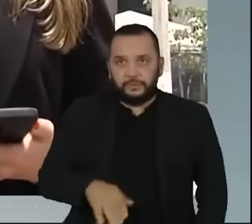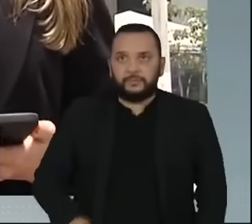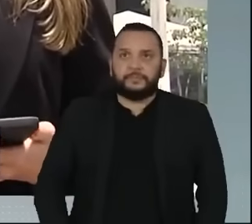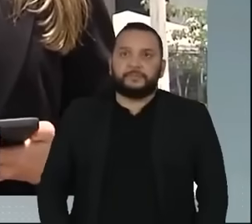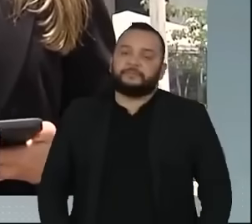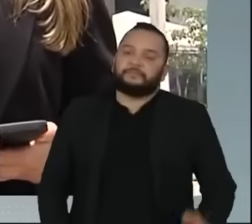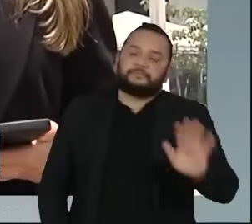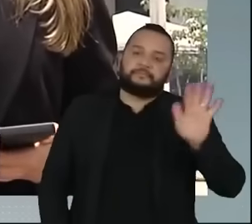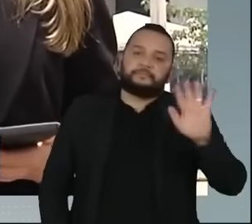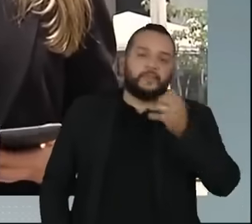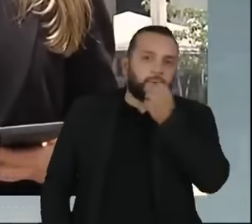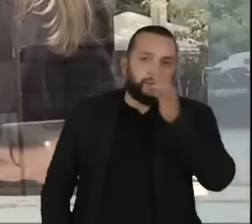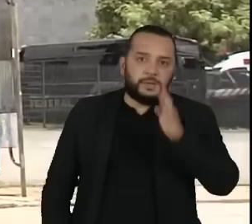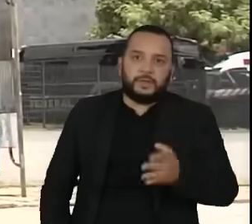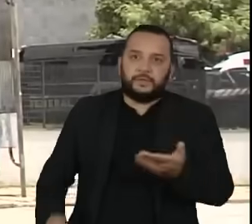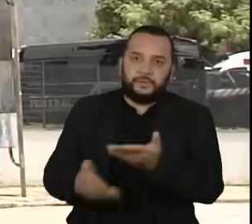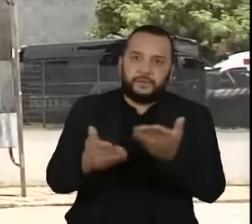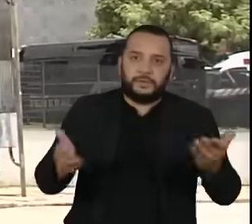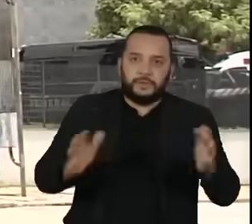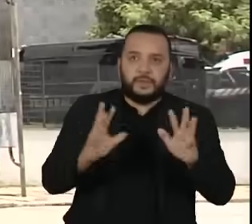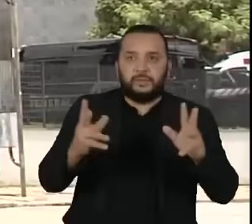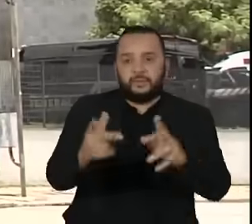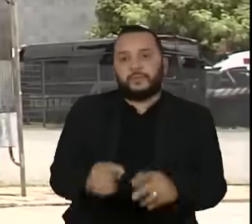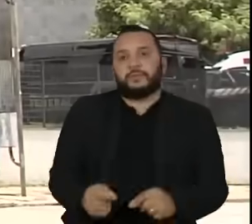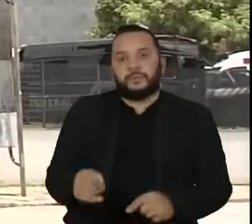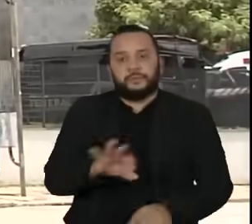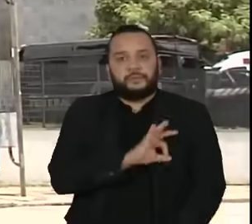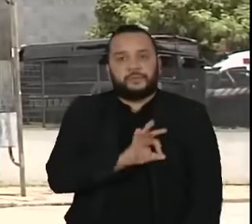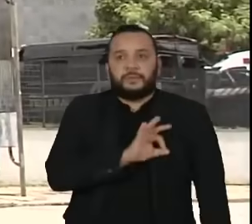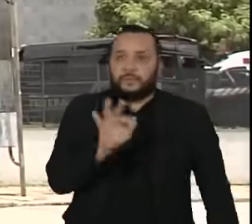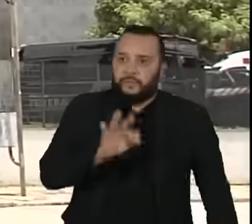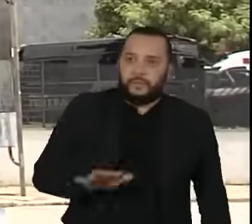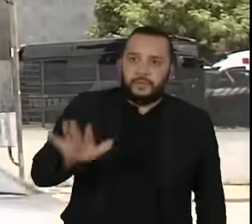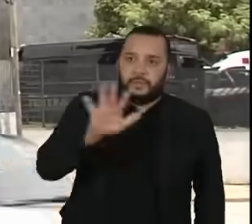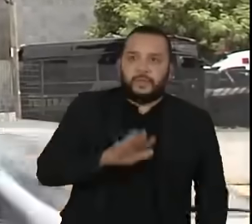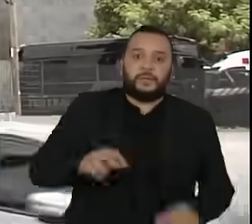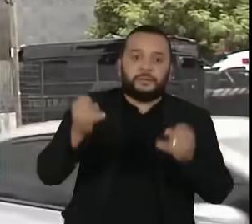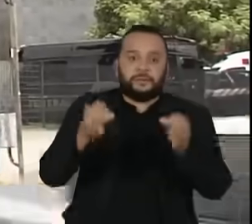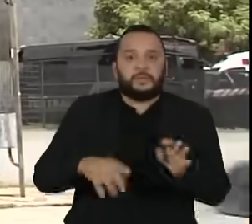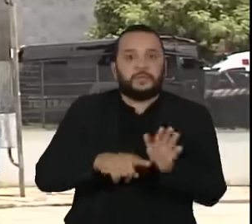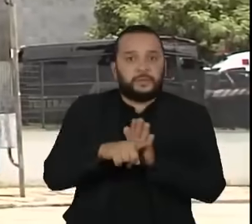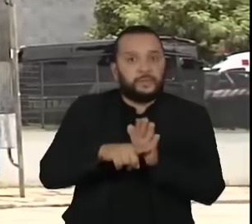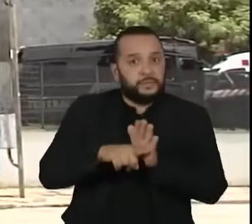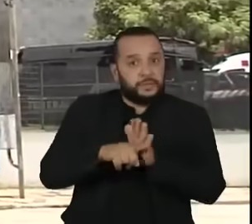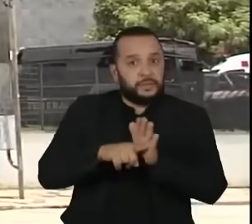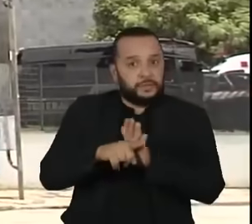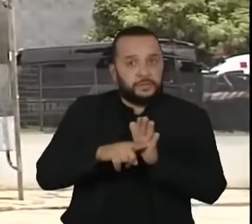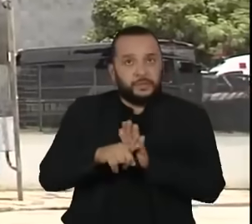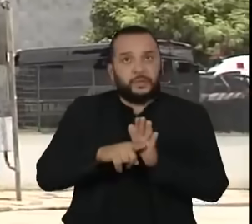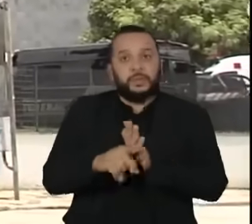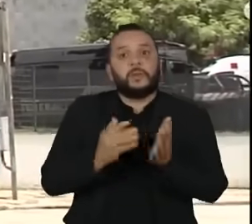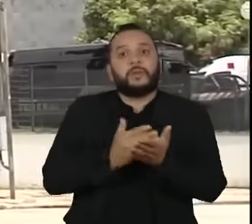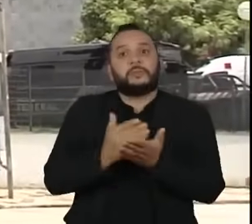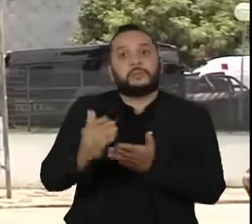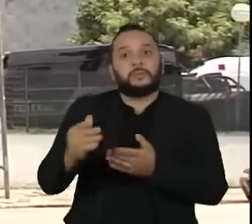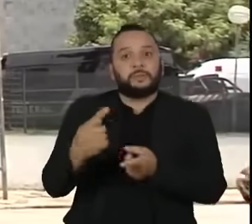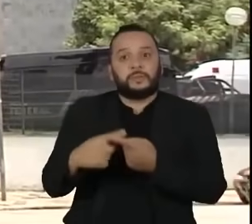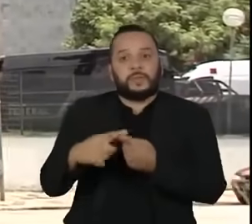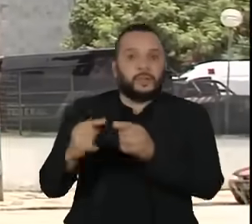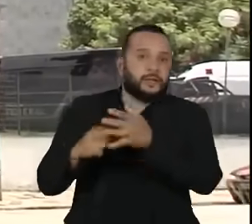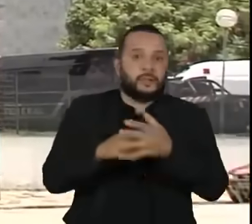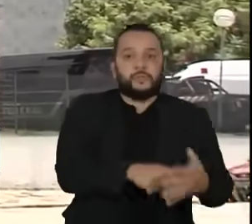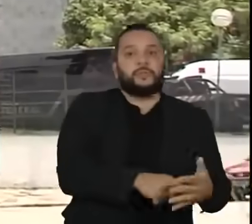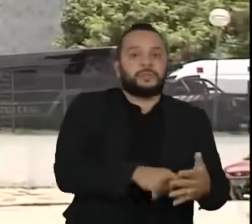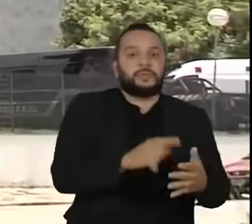Oi, Aldo. Boa tarde a você, boa tarde a todos. Segundo a Polícia Federal, a investigação dessa operação começou com a denúncia de três